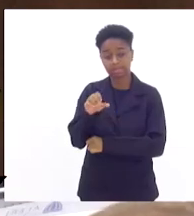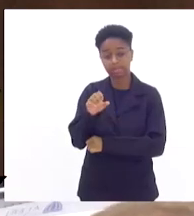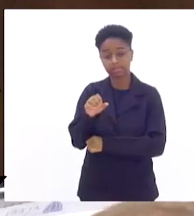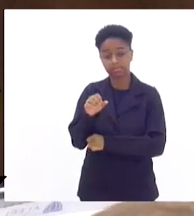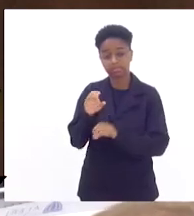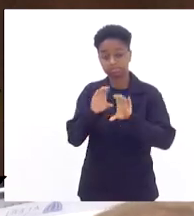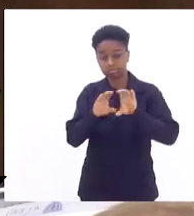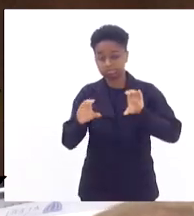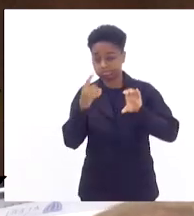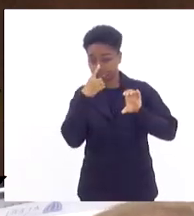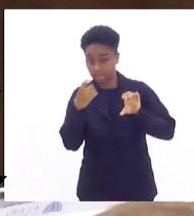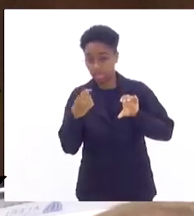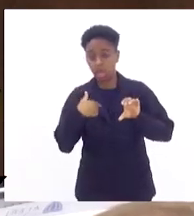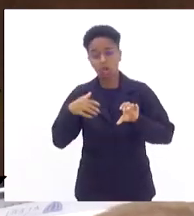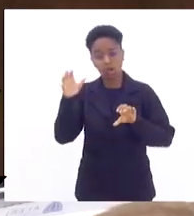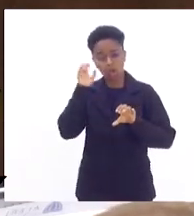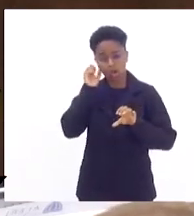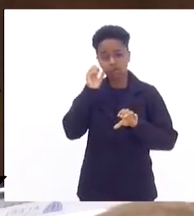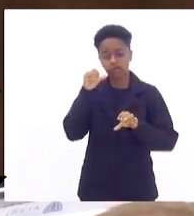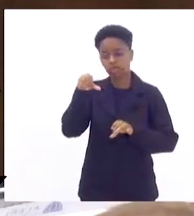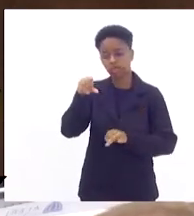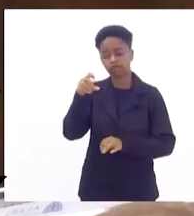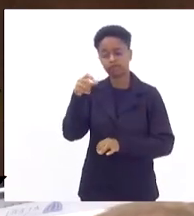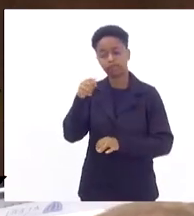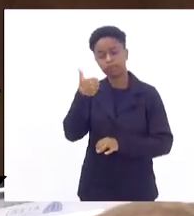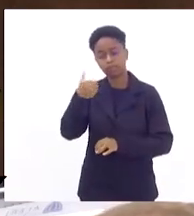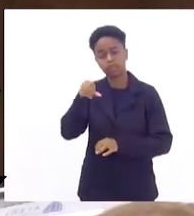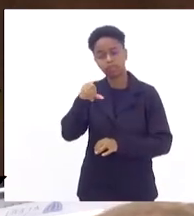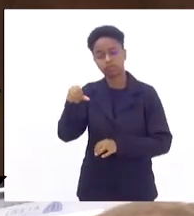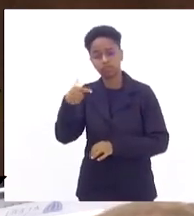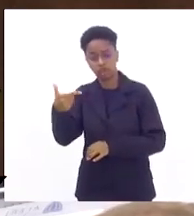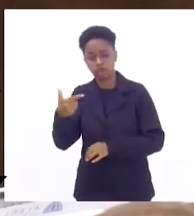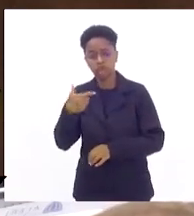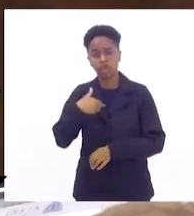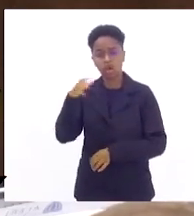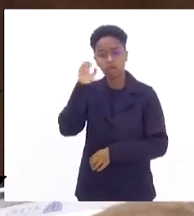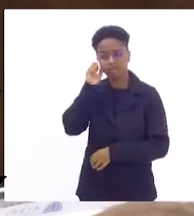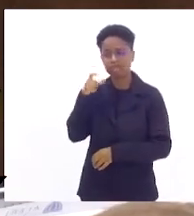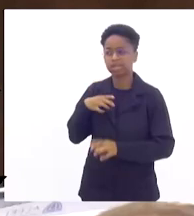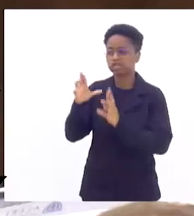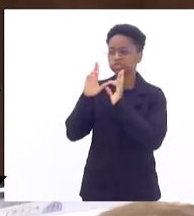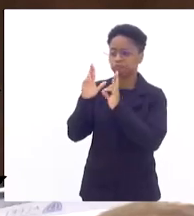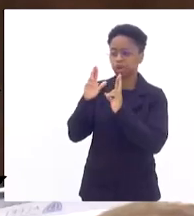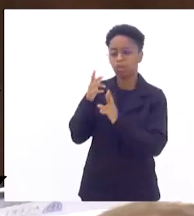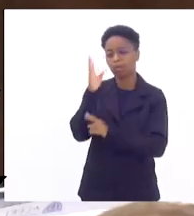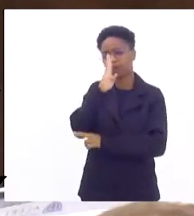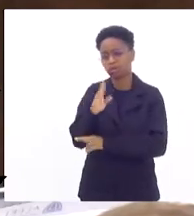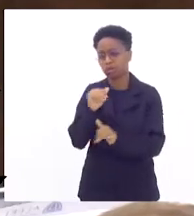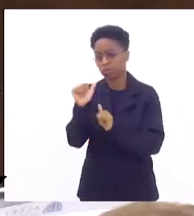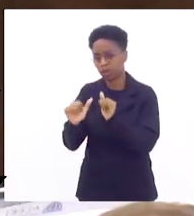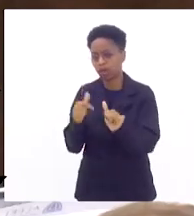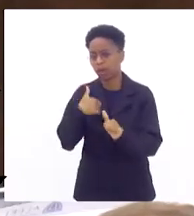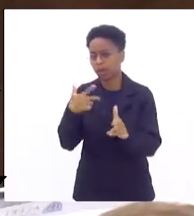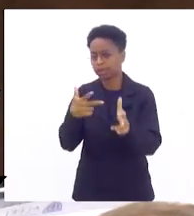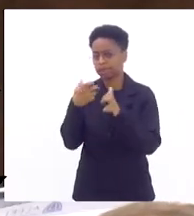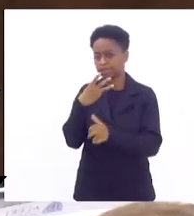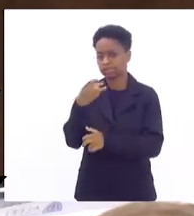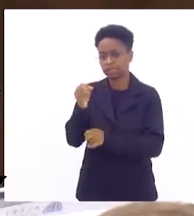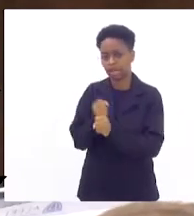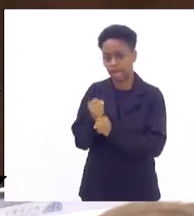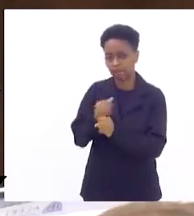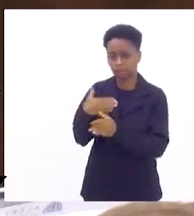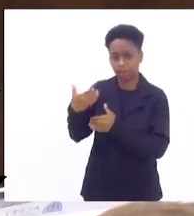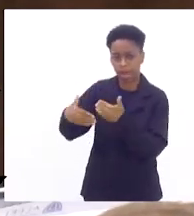de faculdade, ouvido e tido a esperança de que o Brasil ia mudar, ver os 30 anos passarem e não acontecer